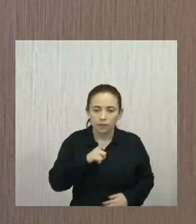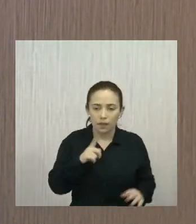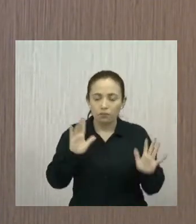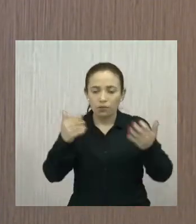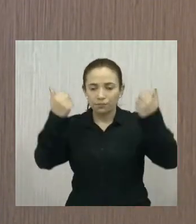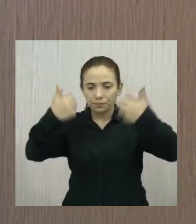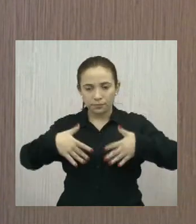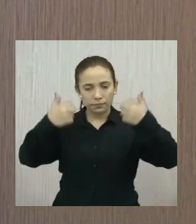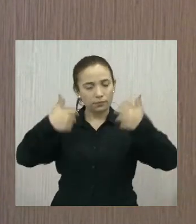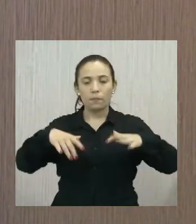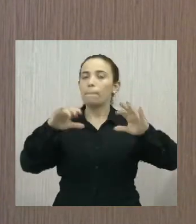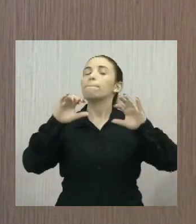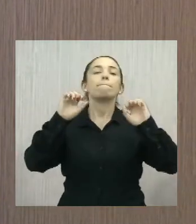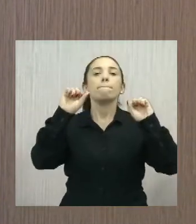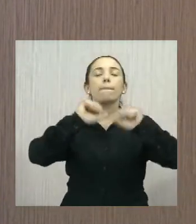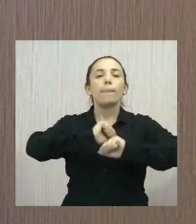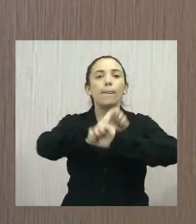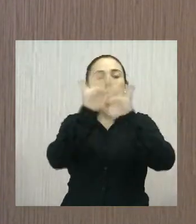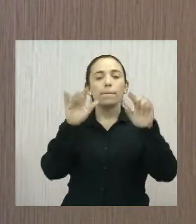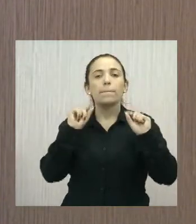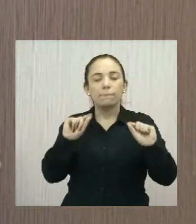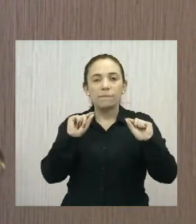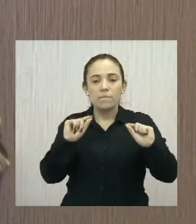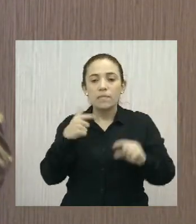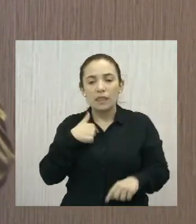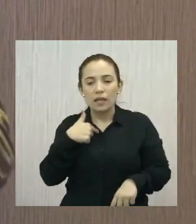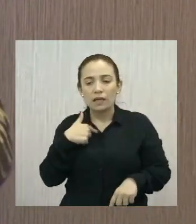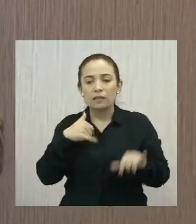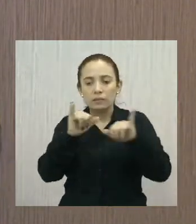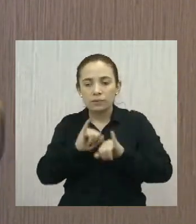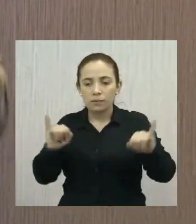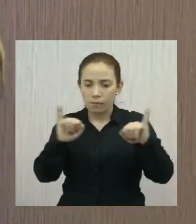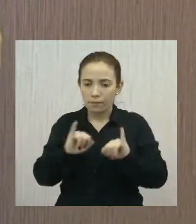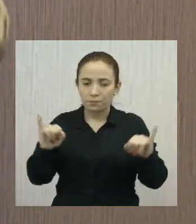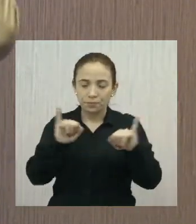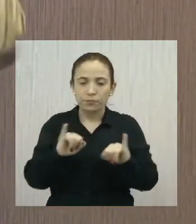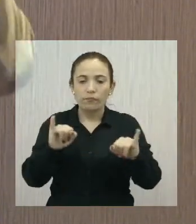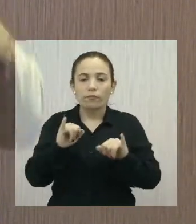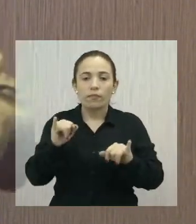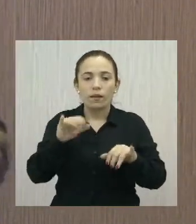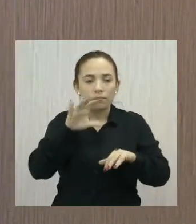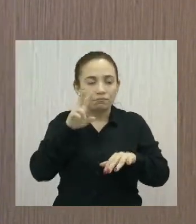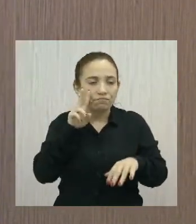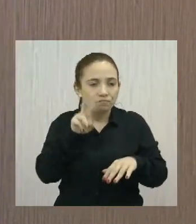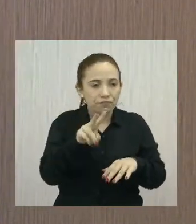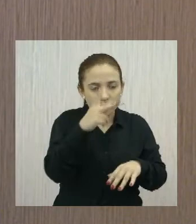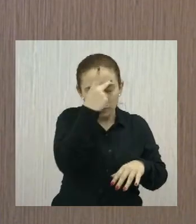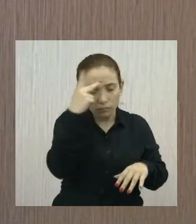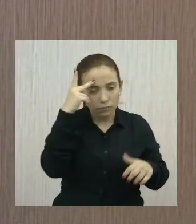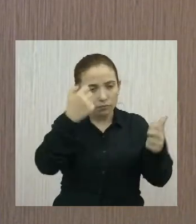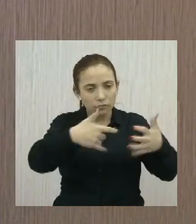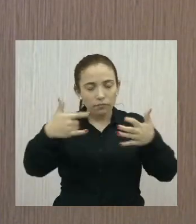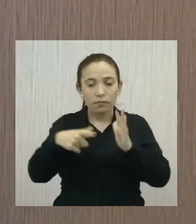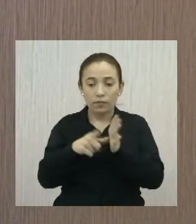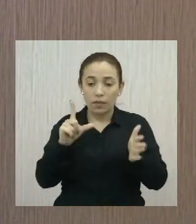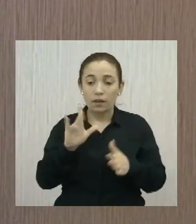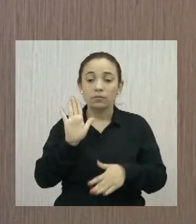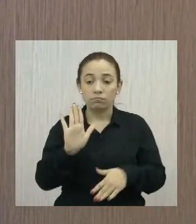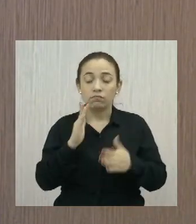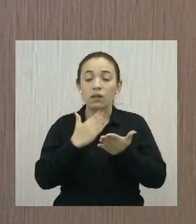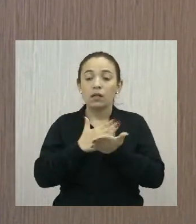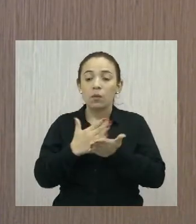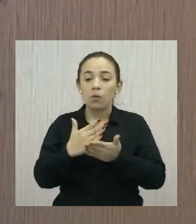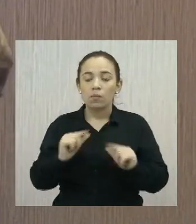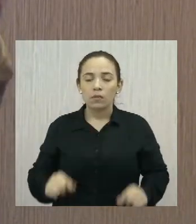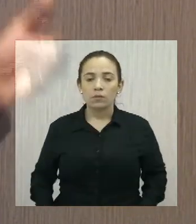dizem respeito à exposição, à parte que eu peguei, e à participação das pessoas da mesa. A primeira delas diz